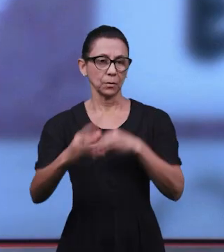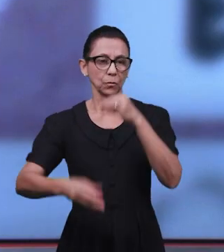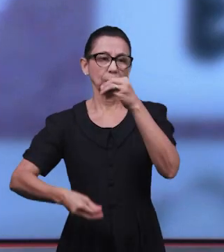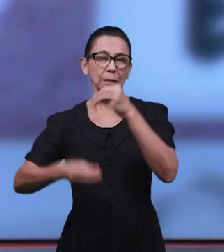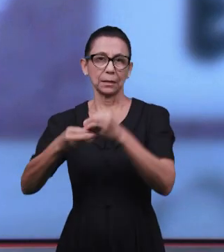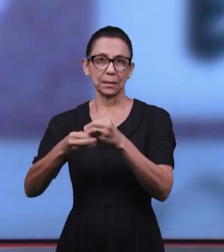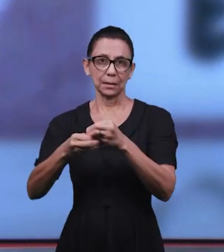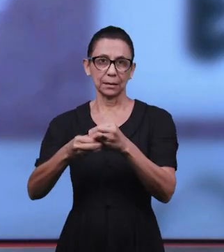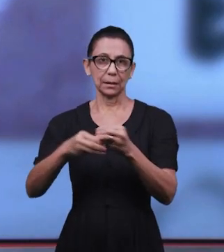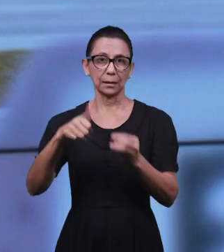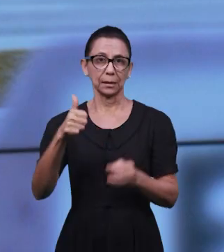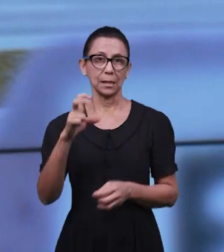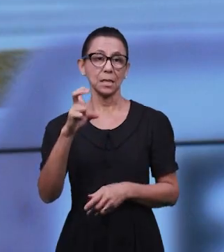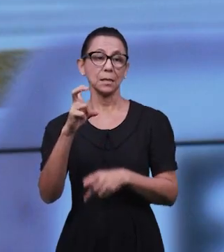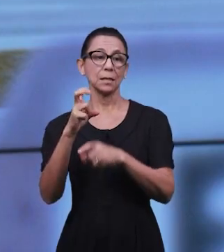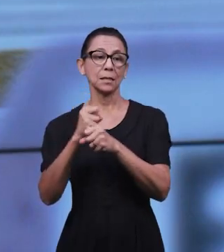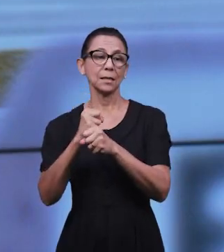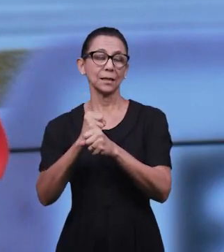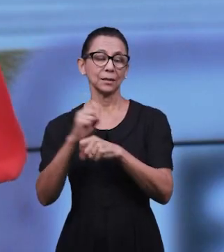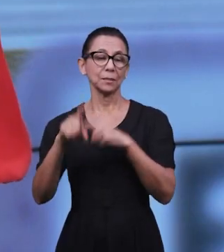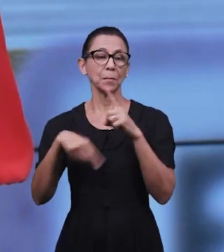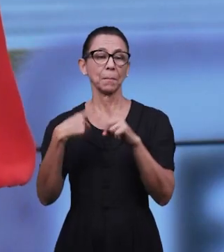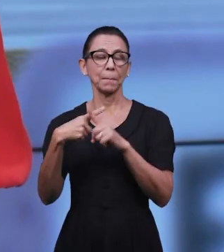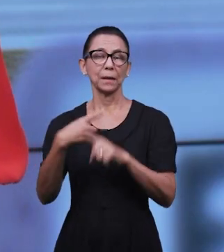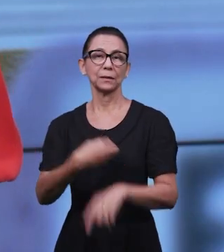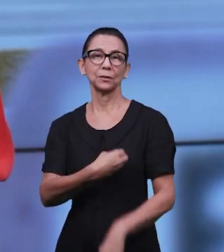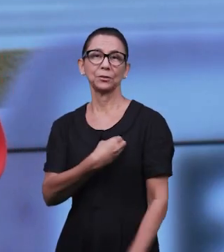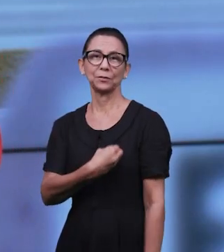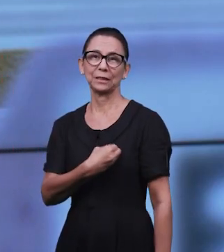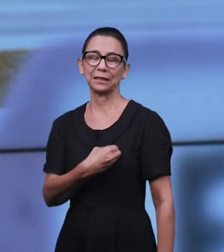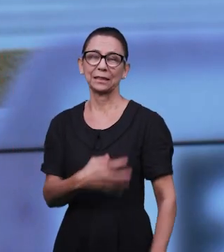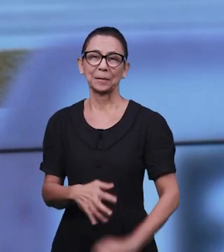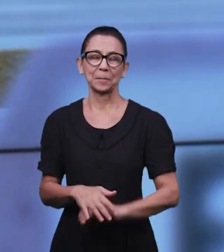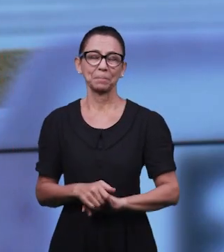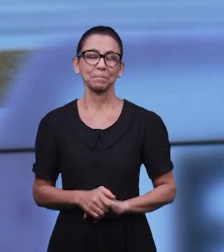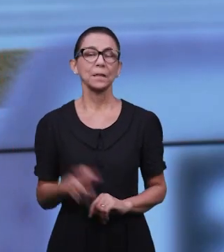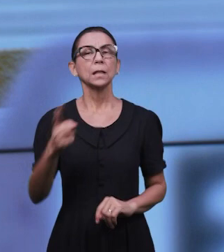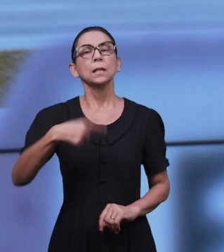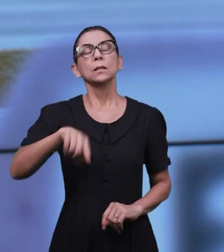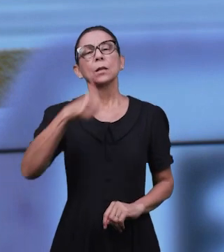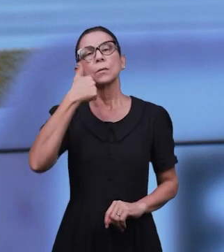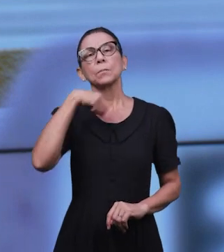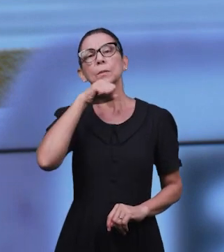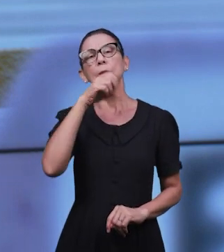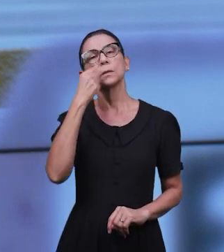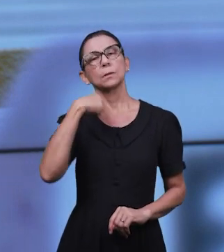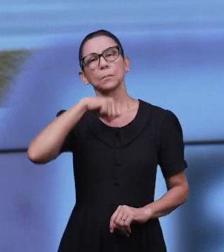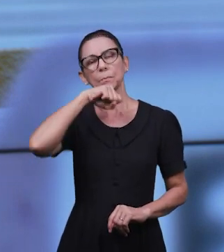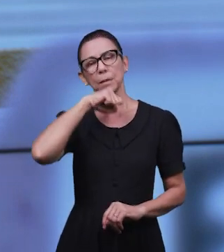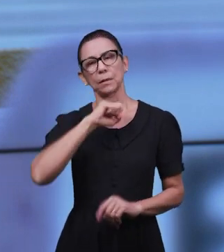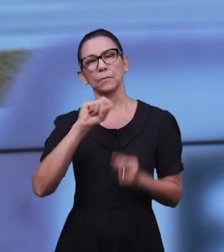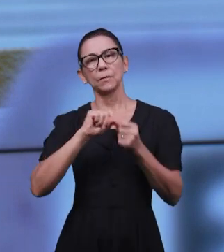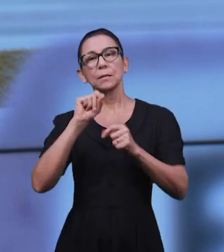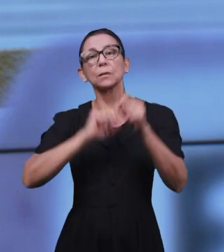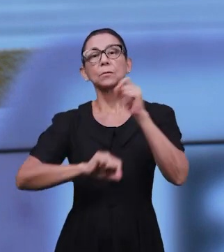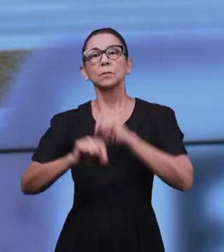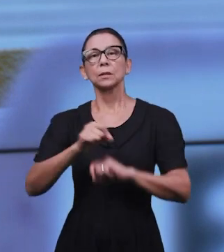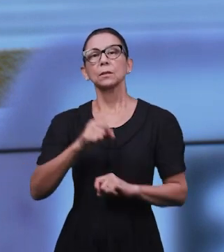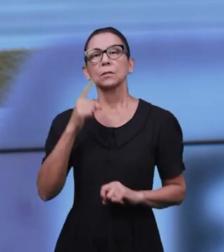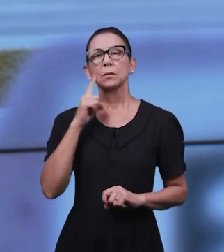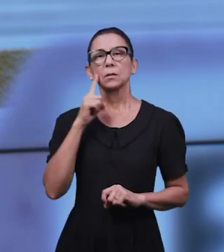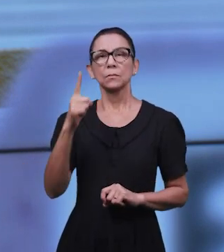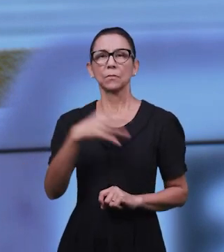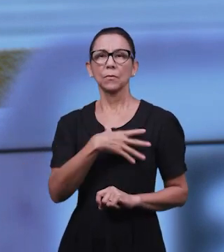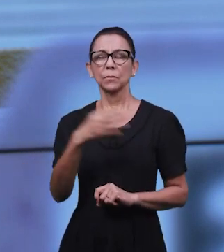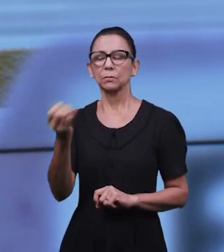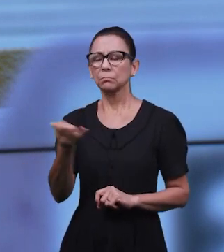15 anos. E nós, pais e mães, o que fazemos quando vemos nossos filhos